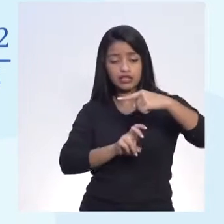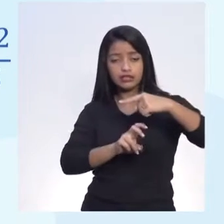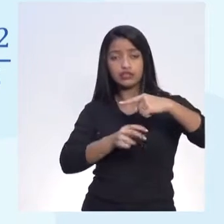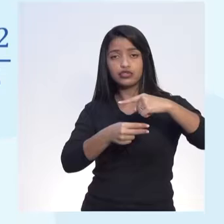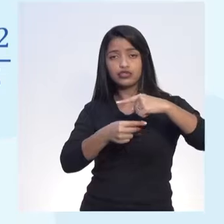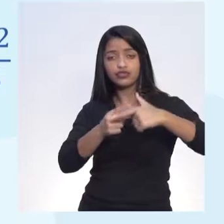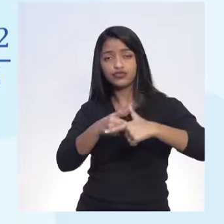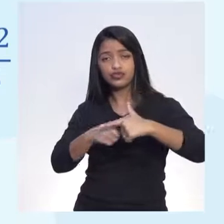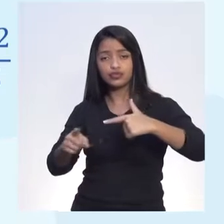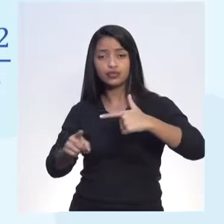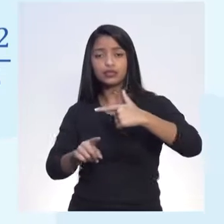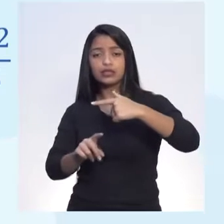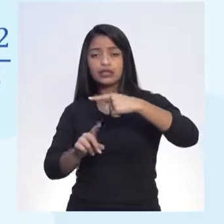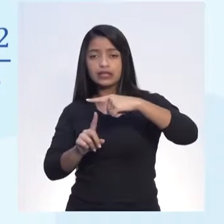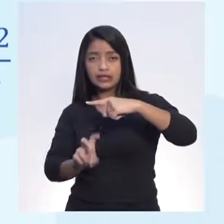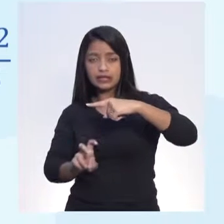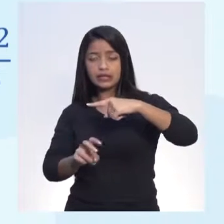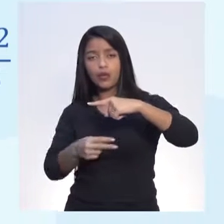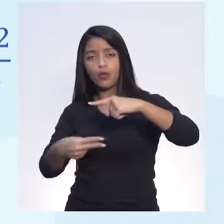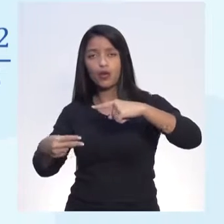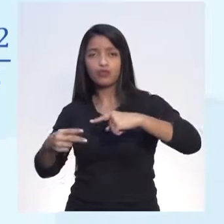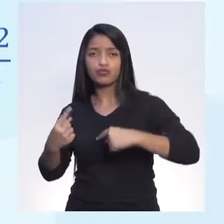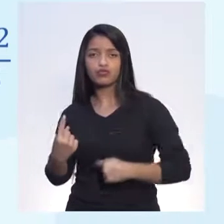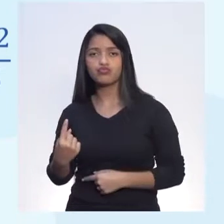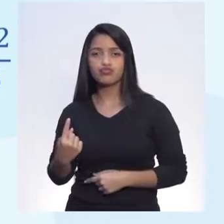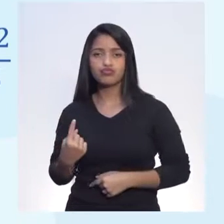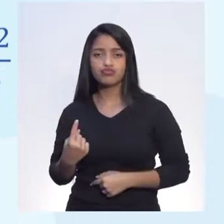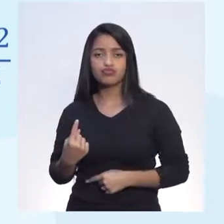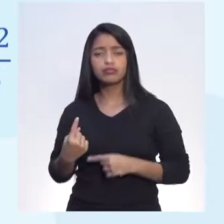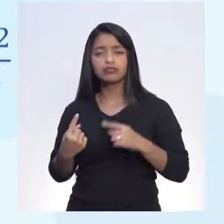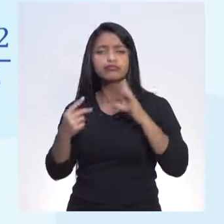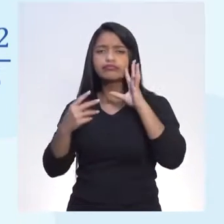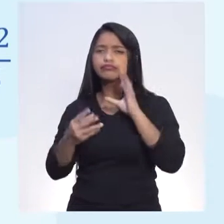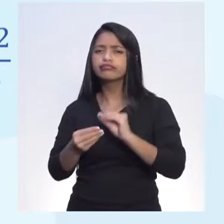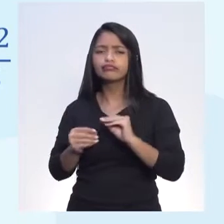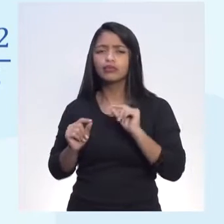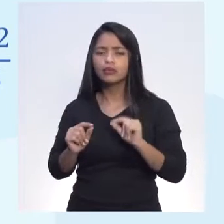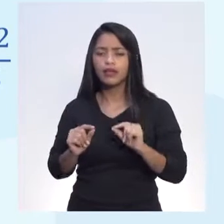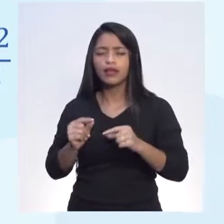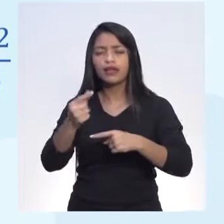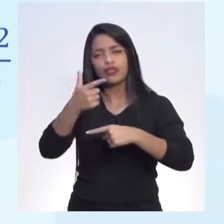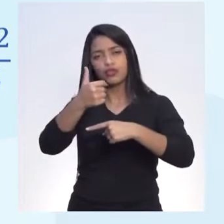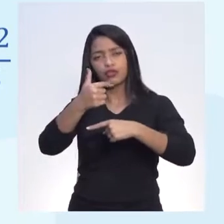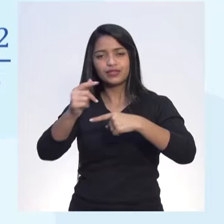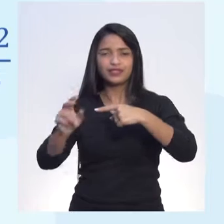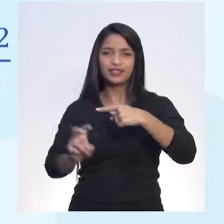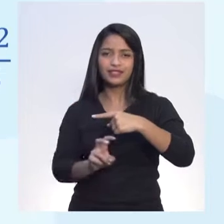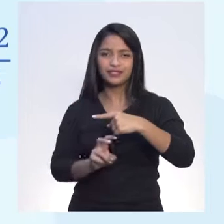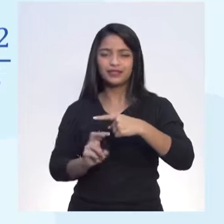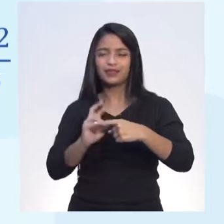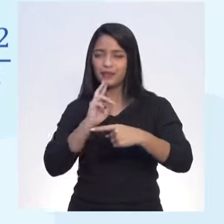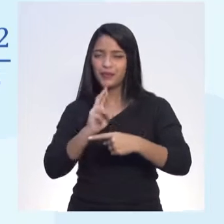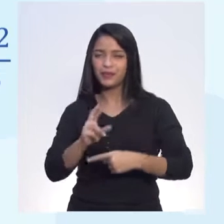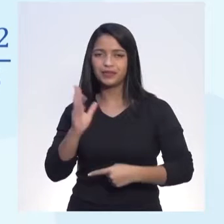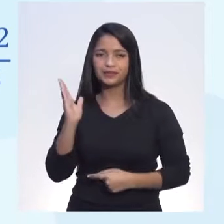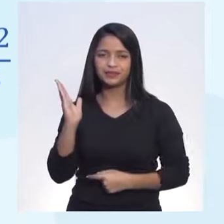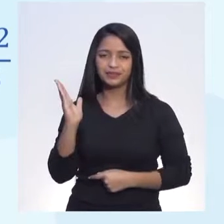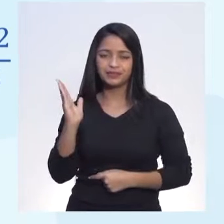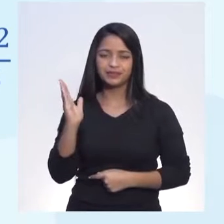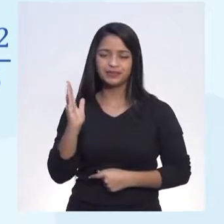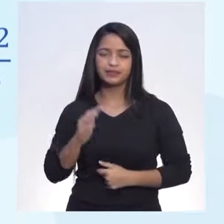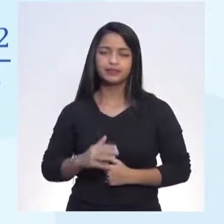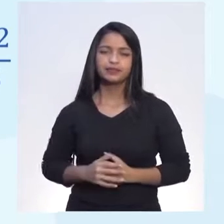denominador. Qualquer coisa dividido por 1 é ele mesmo. Ou seja, 12 quintos é a resposta dessa divisão. Esse é